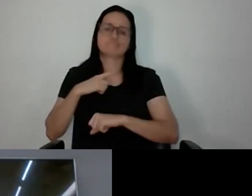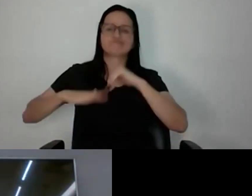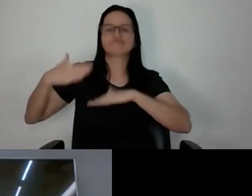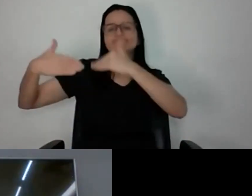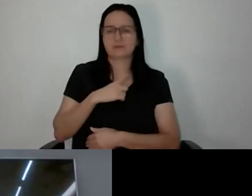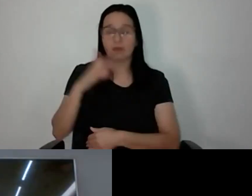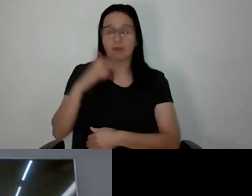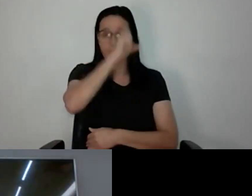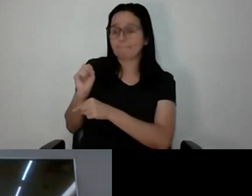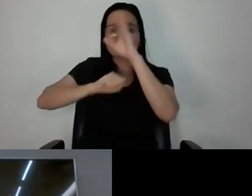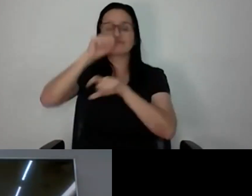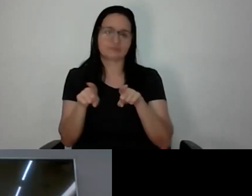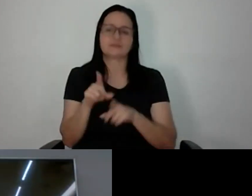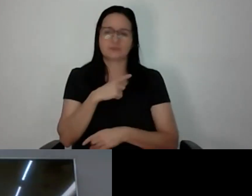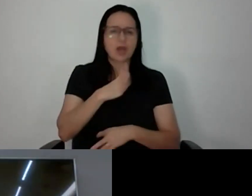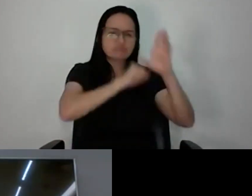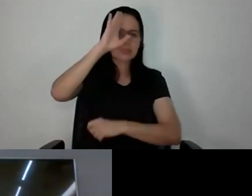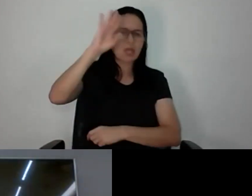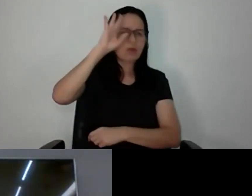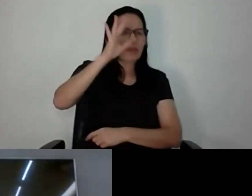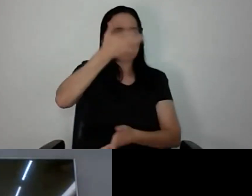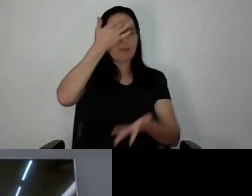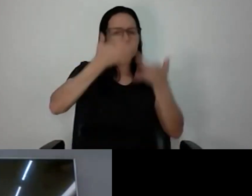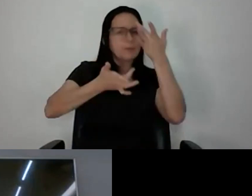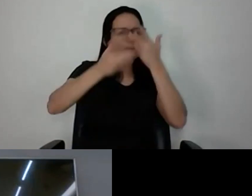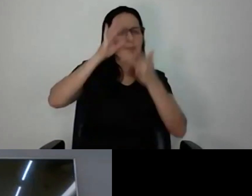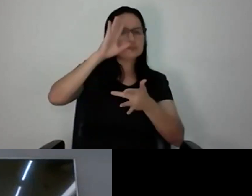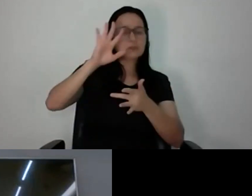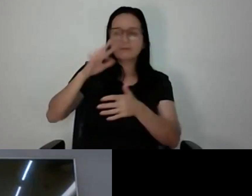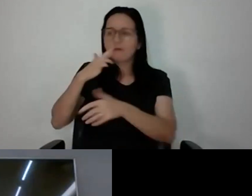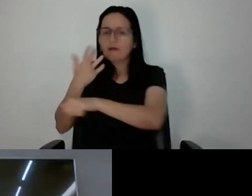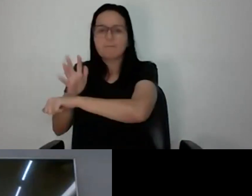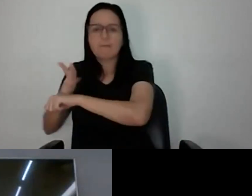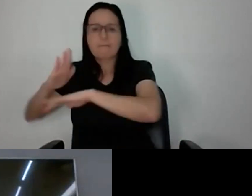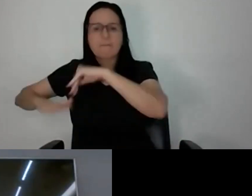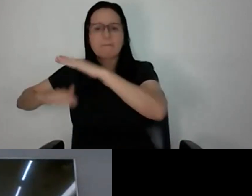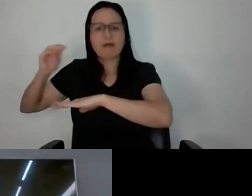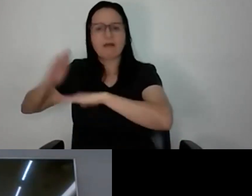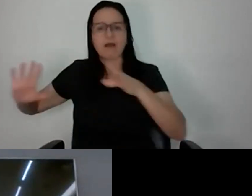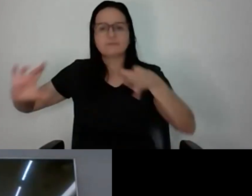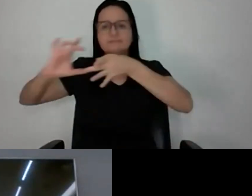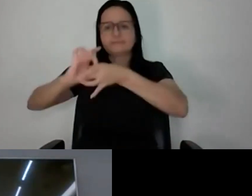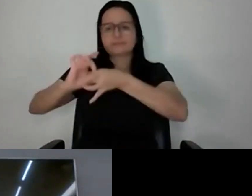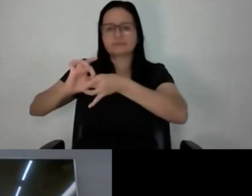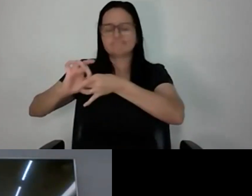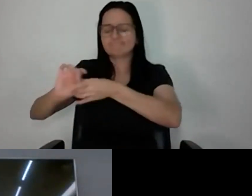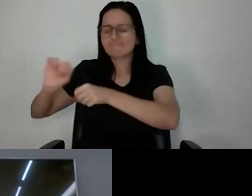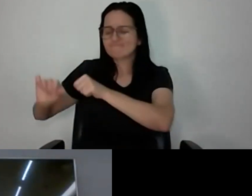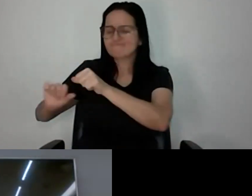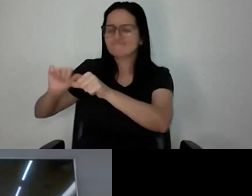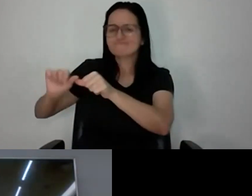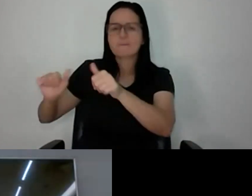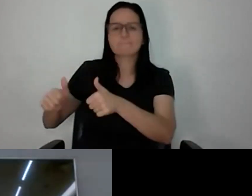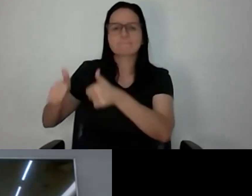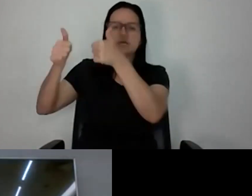ensina. Né? Isso, na verdade, a gente já sabe que é sempre muito importante, sedimentado, né, bem construído, mas essa lapidação, o mercado de